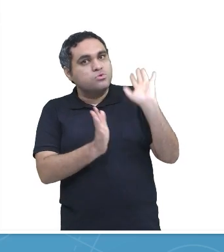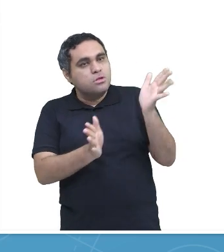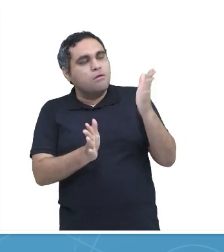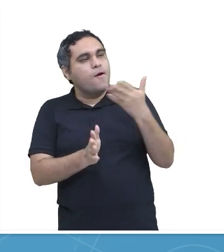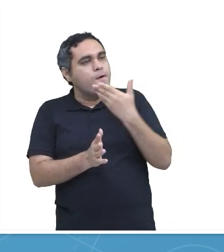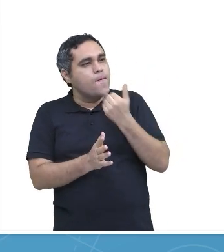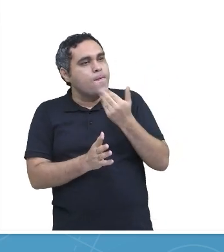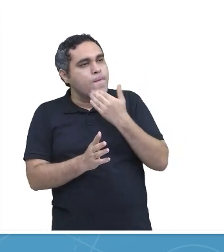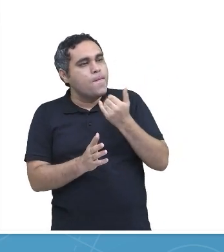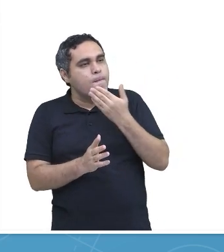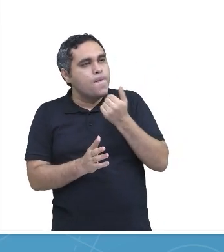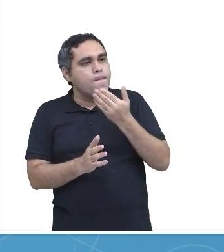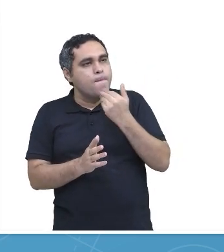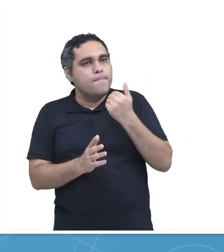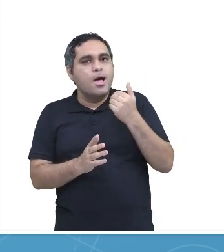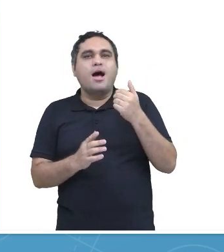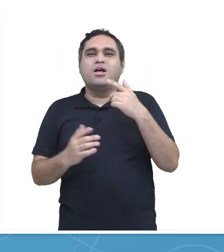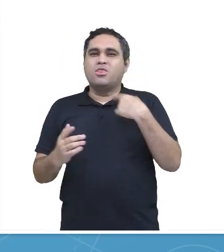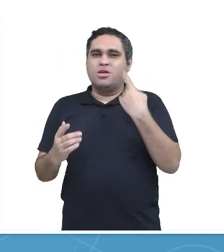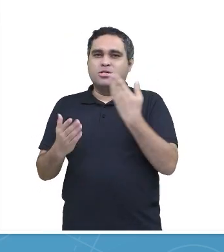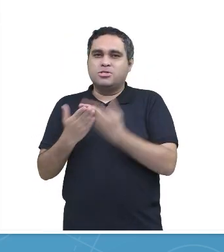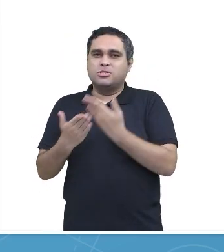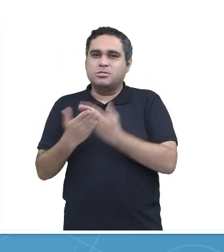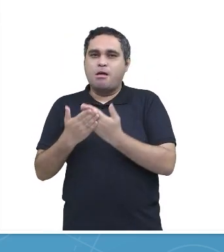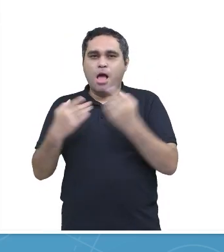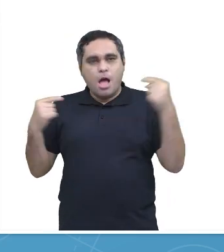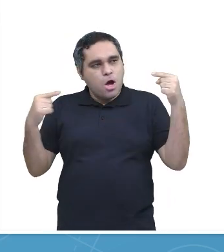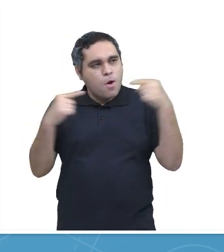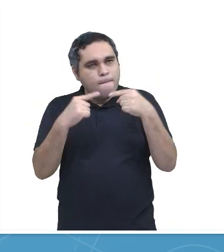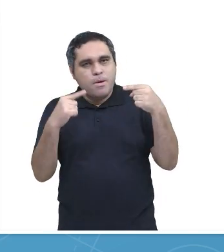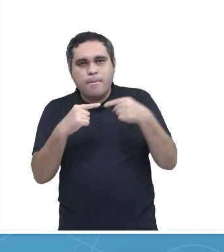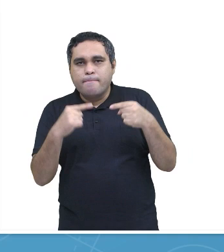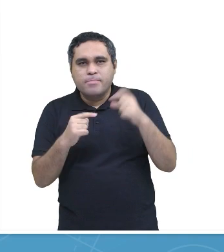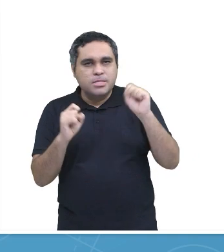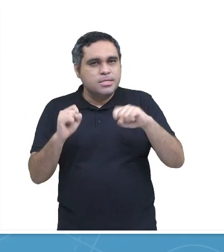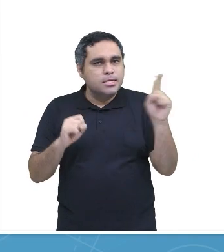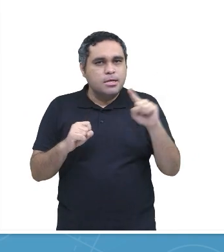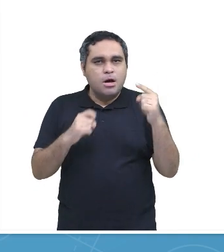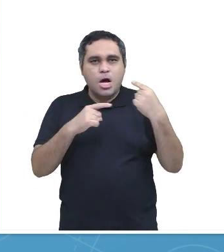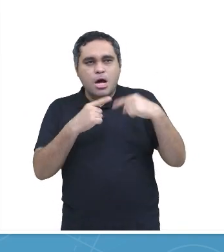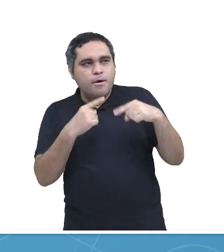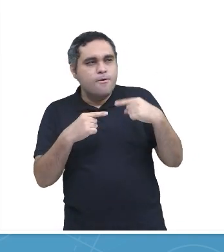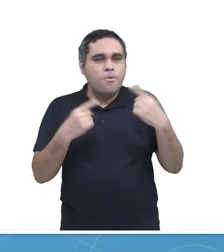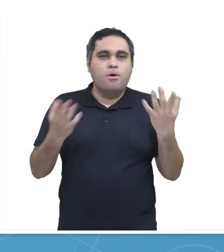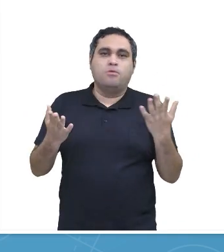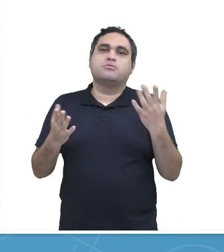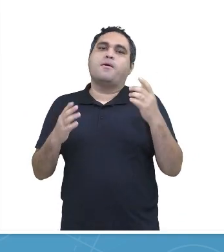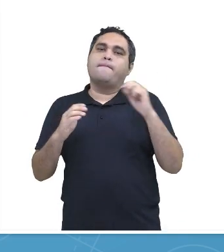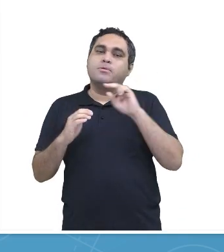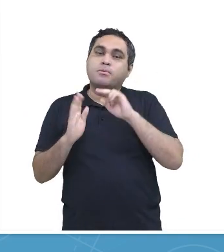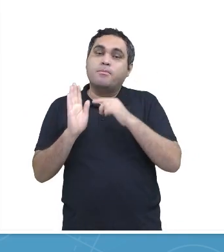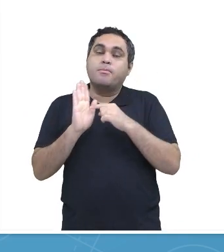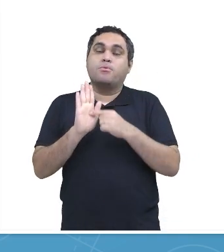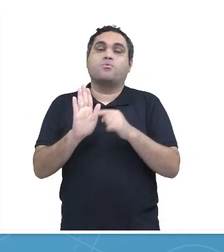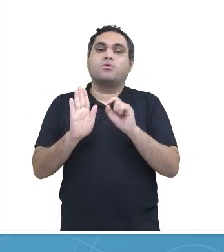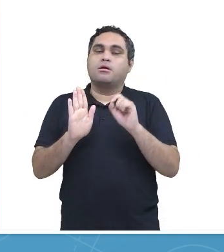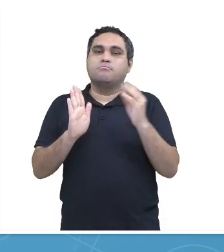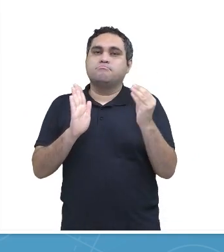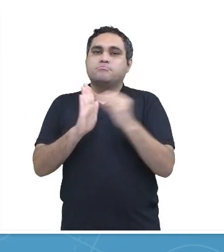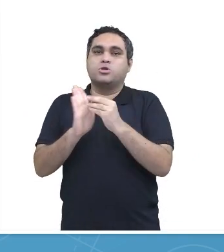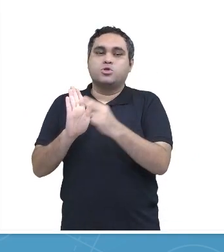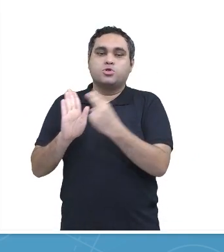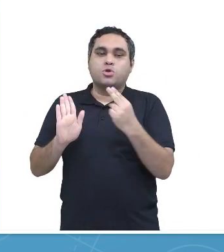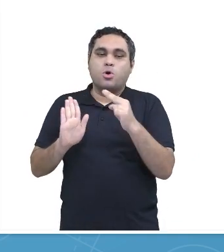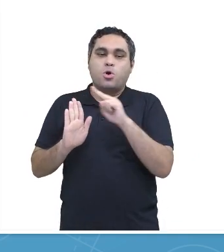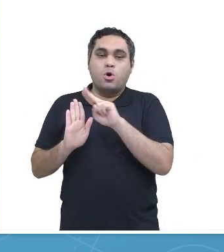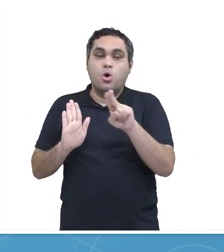de acordo com o que estudamos. Então, aí vocês têm que apresentar o nome, a idade, a classificação em relação à etapa que a pessoa se